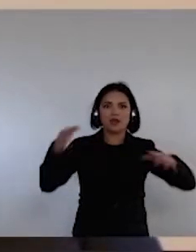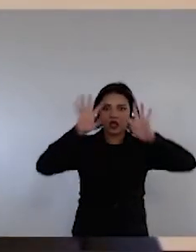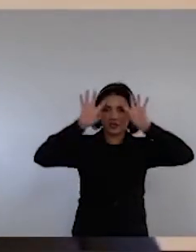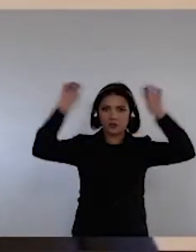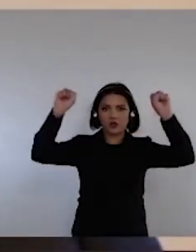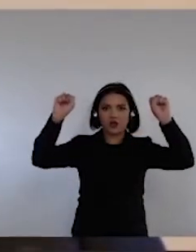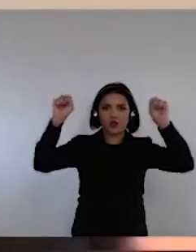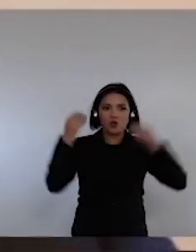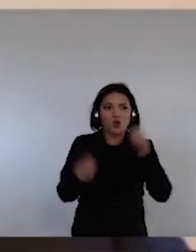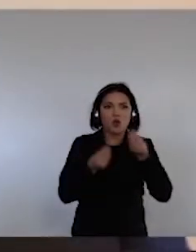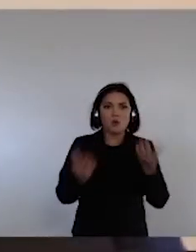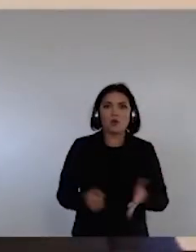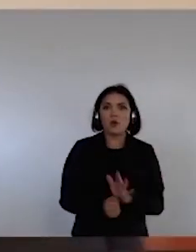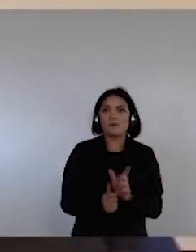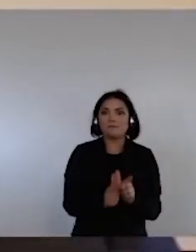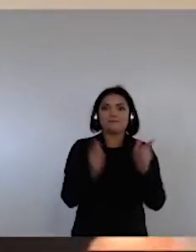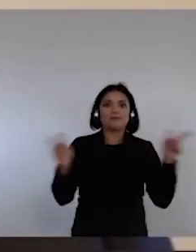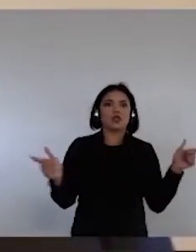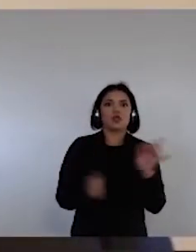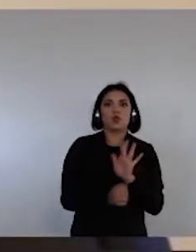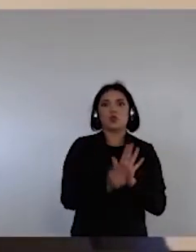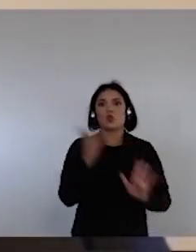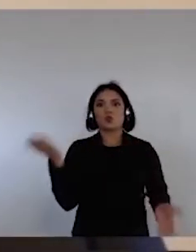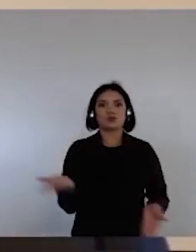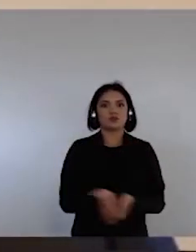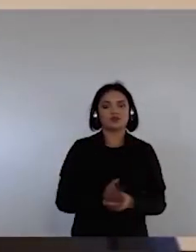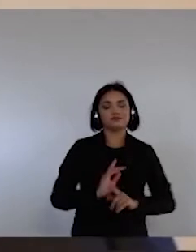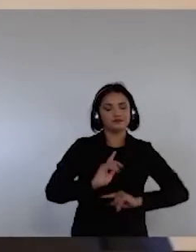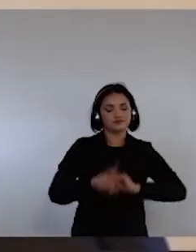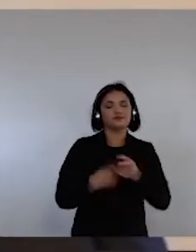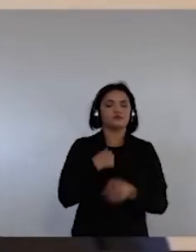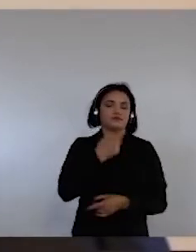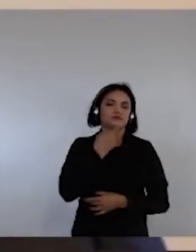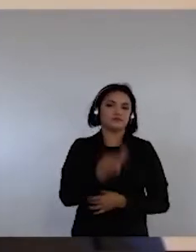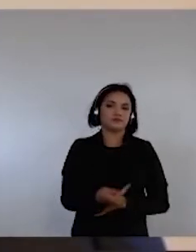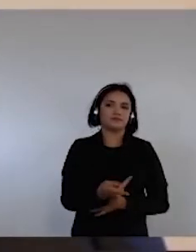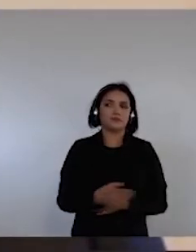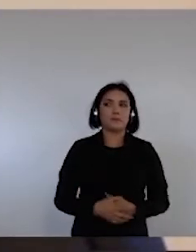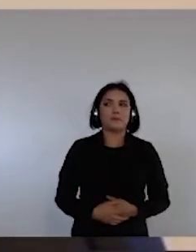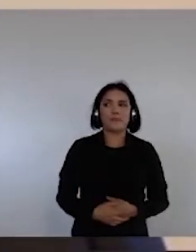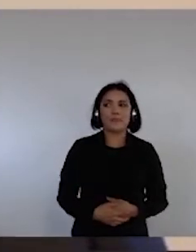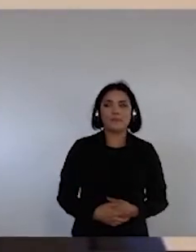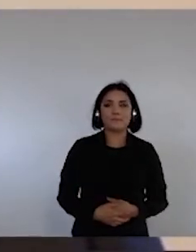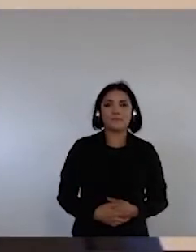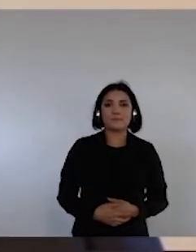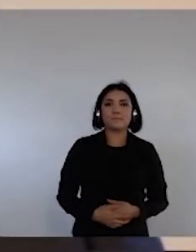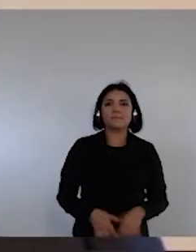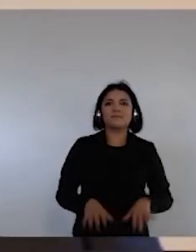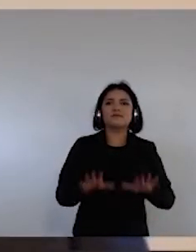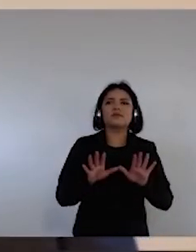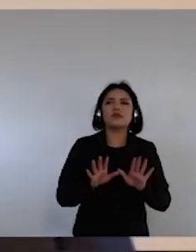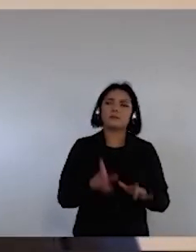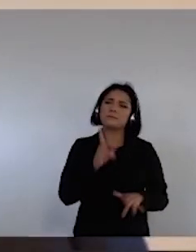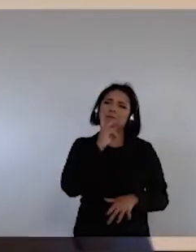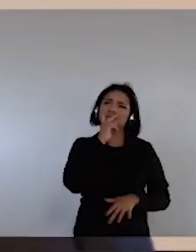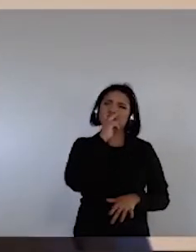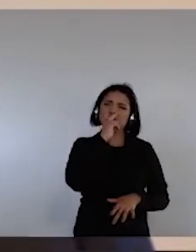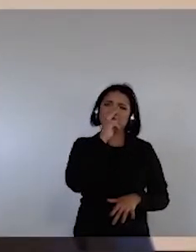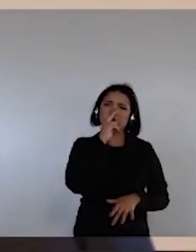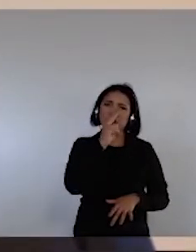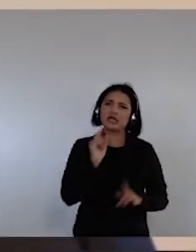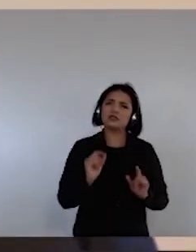as suas linhas mestras na Constituição Federal. A Constituição Federal